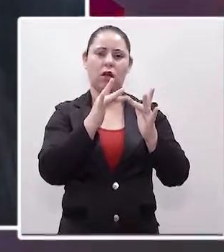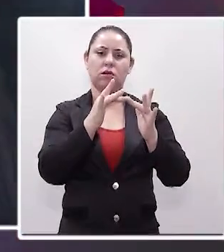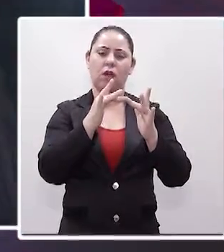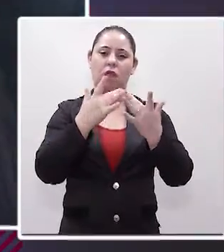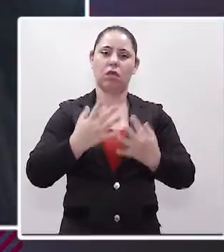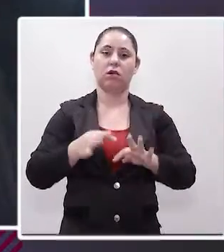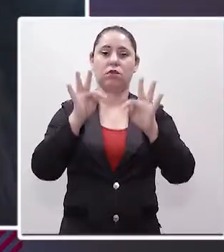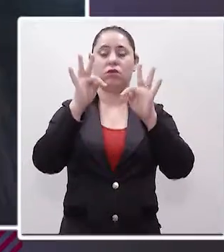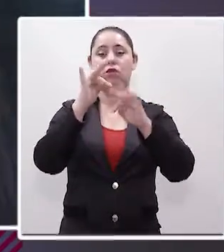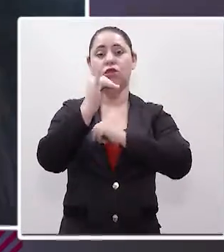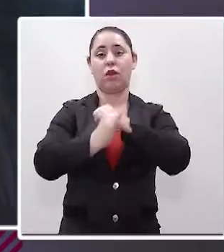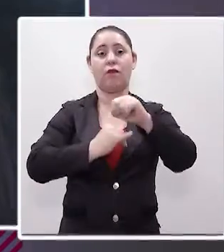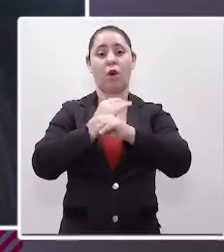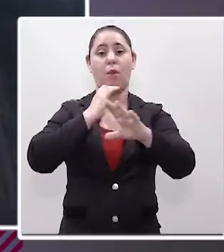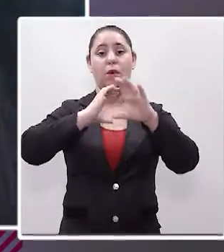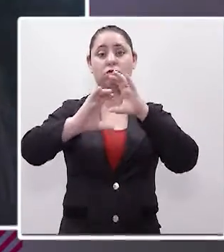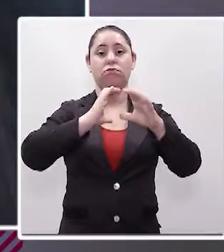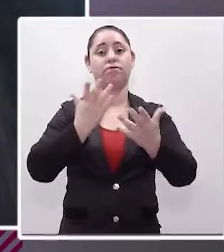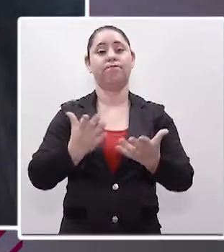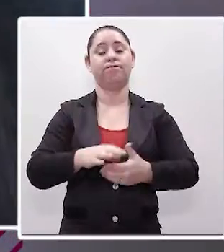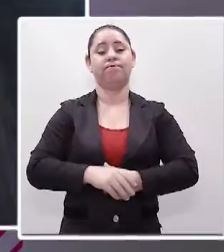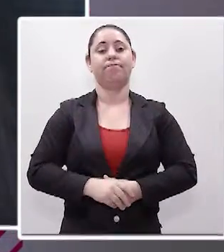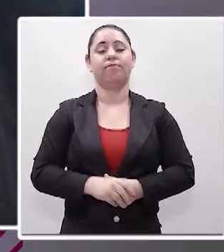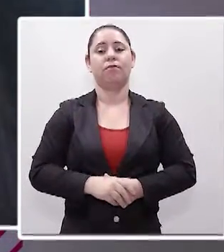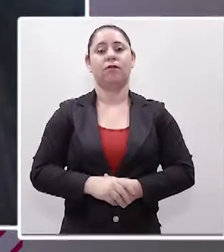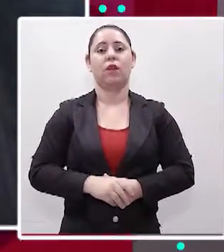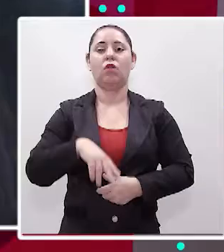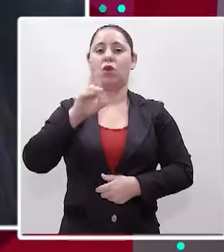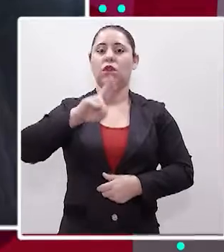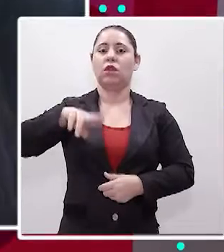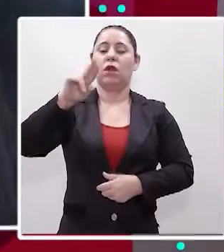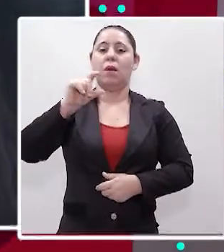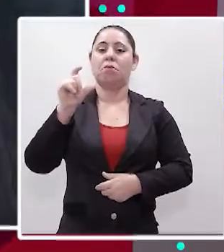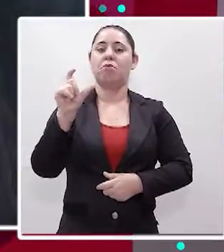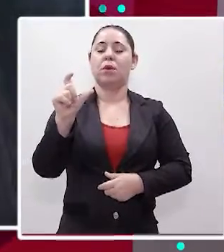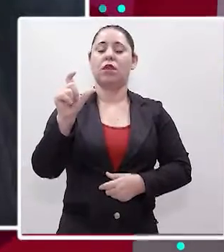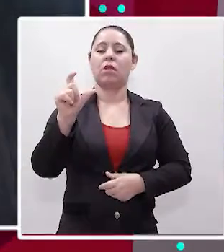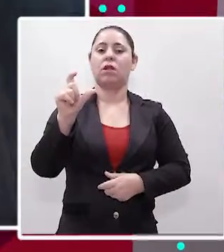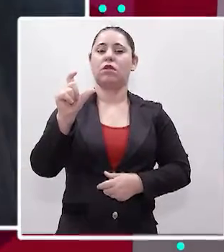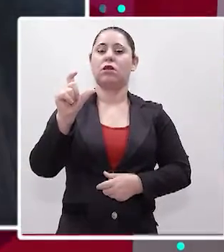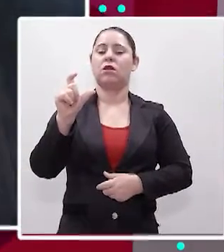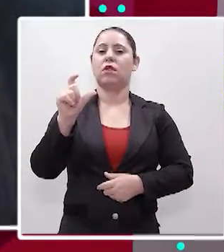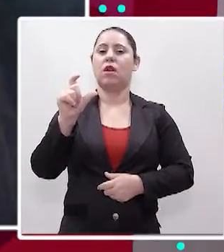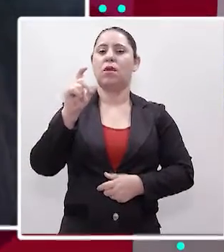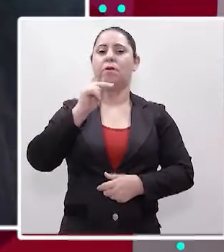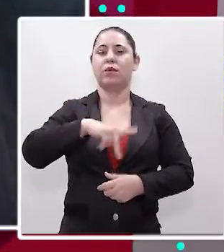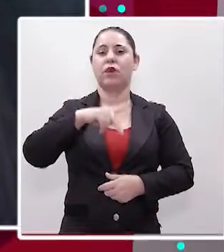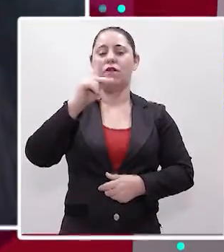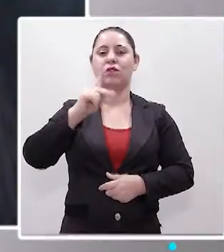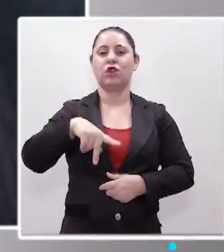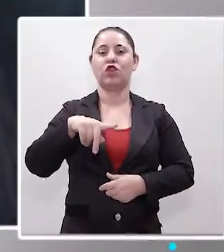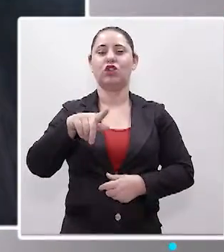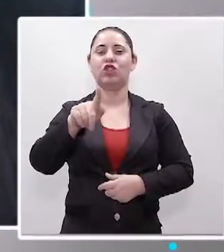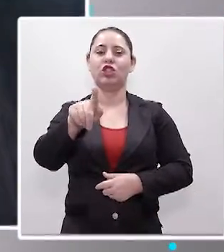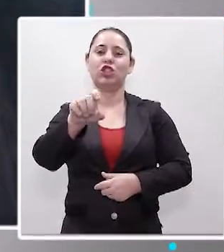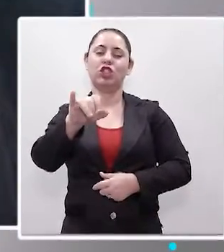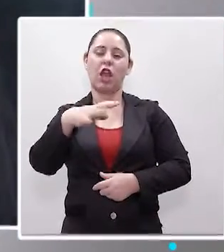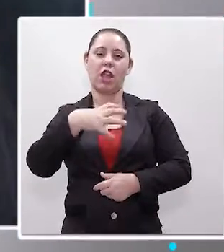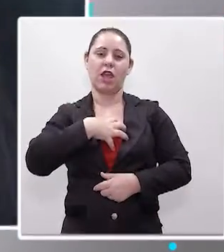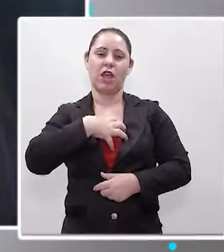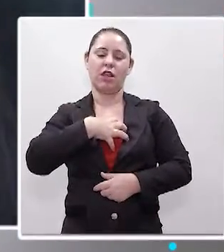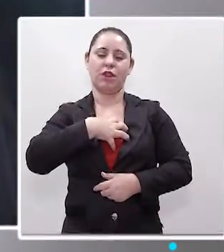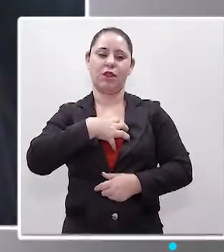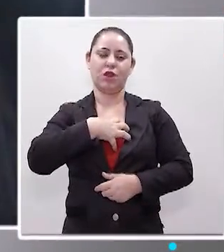de contato com as tecnologias da informação e comunicação. Vou usar um termo, talvez não seja o mais adequado, mas os professores pegaram